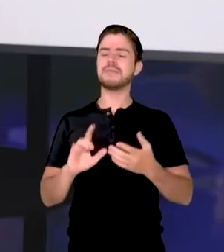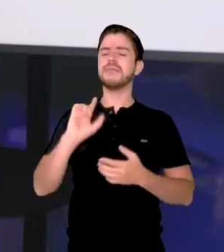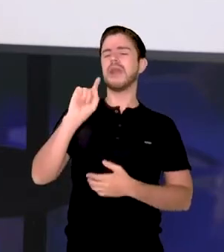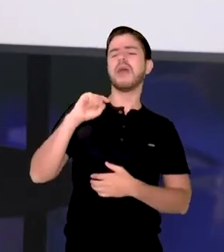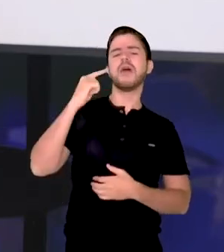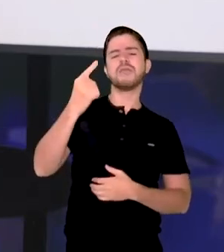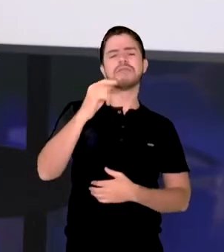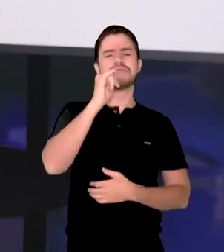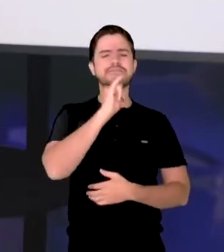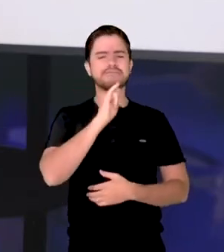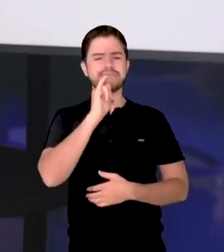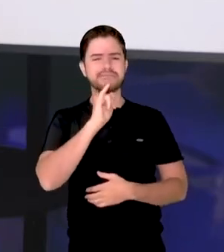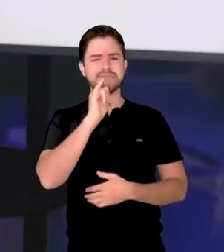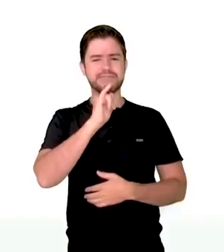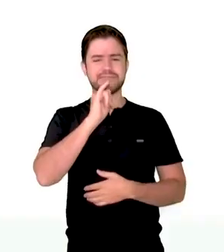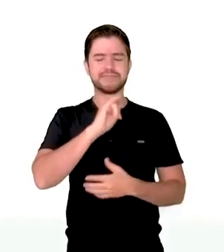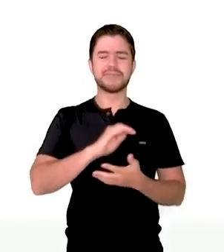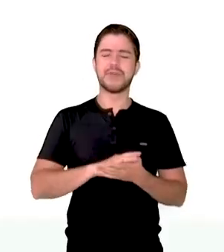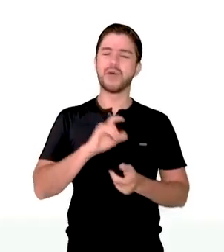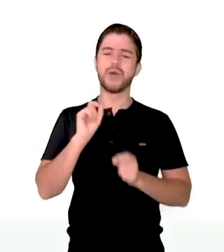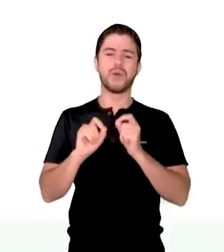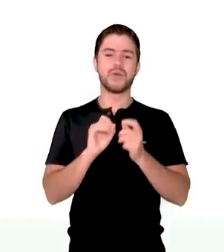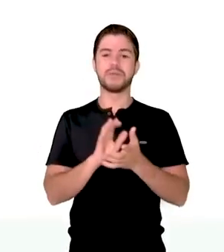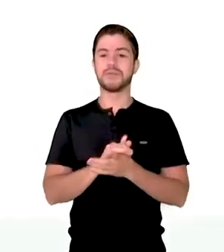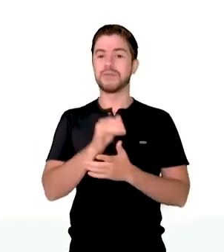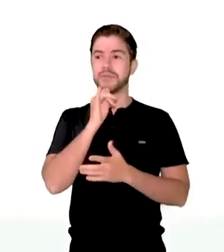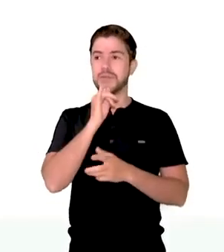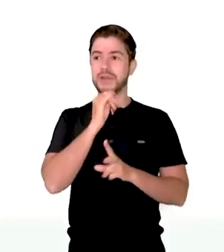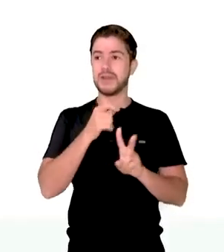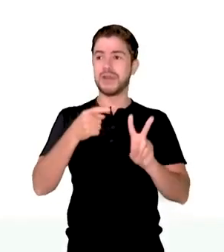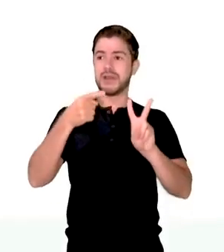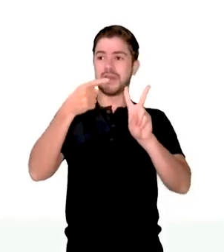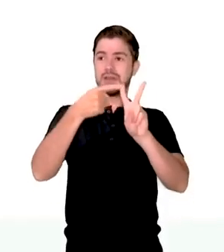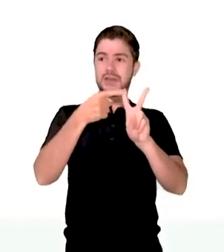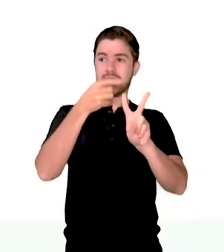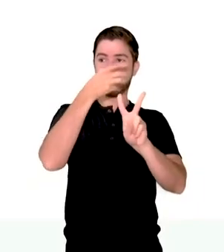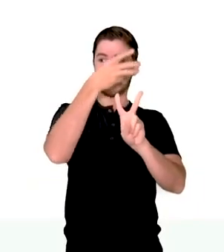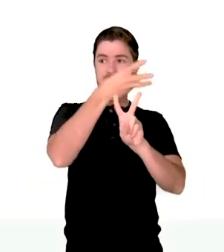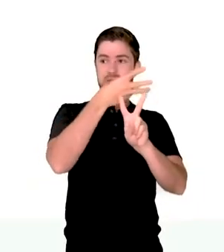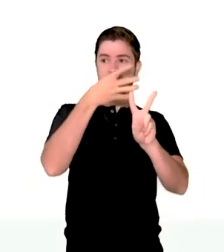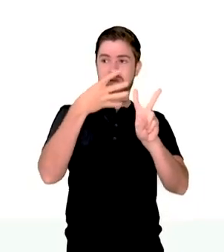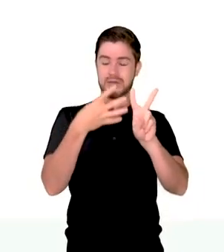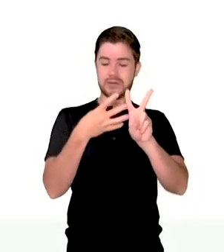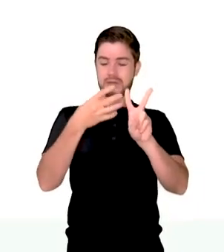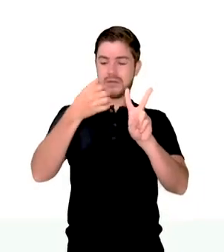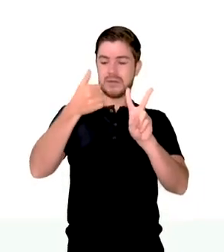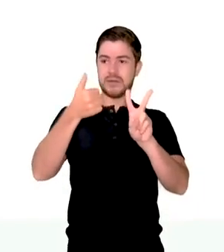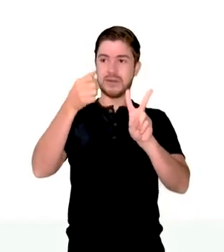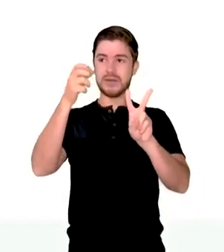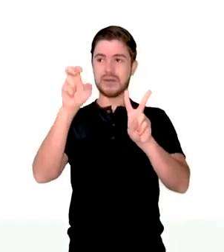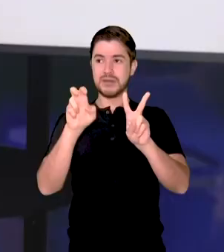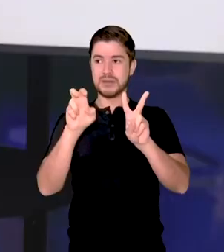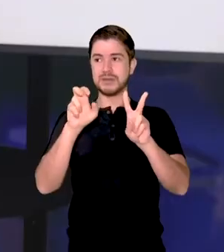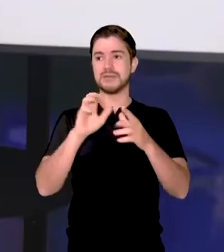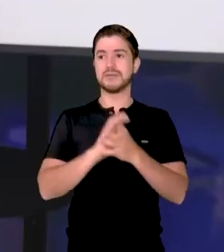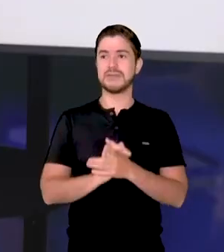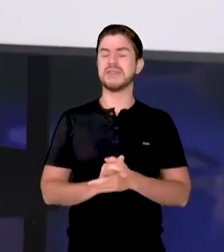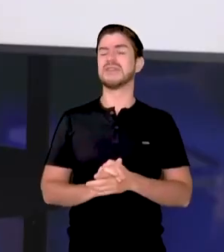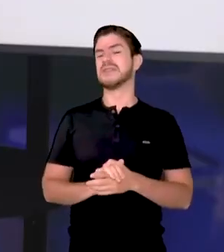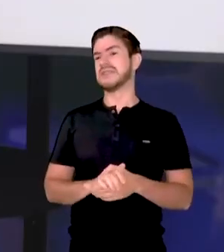um outro exemplo para vocês a raiz cúbica de 4 elevado à décima quinta potência